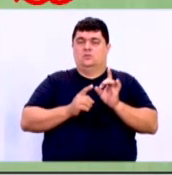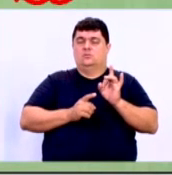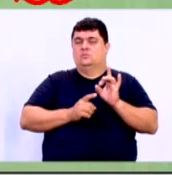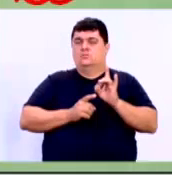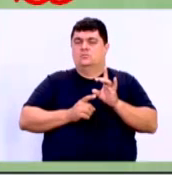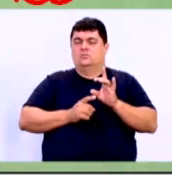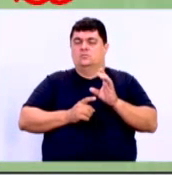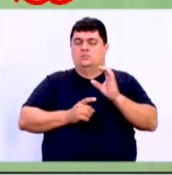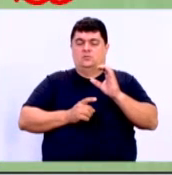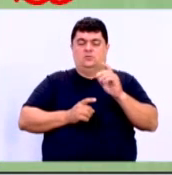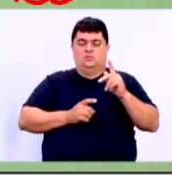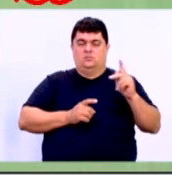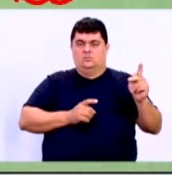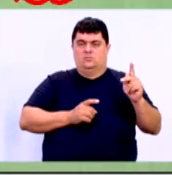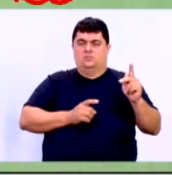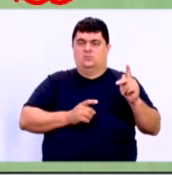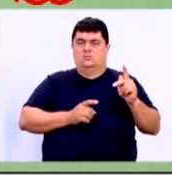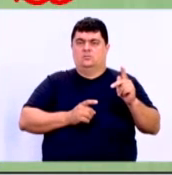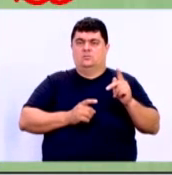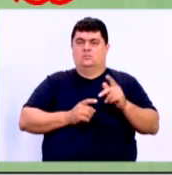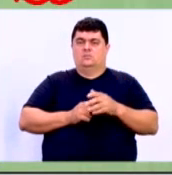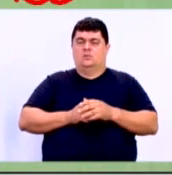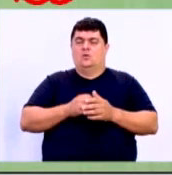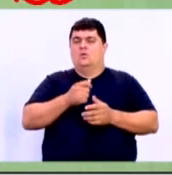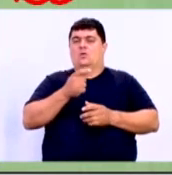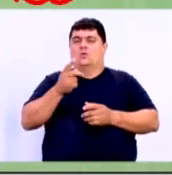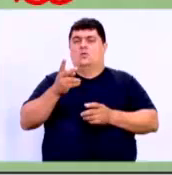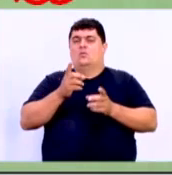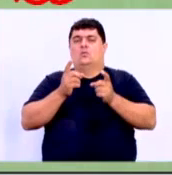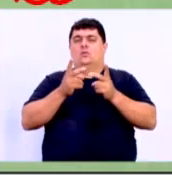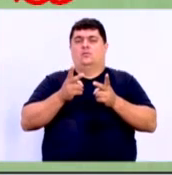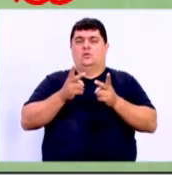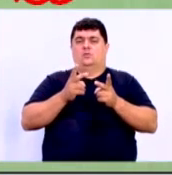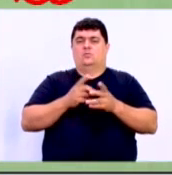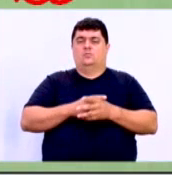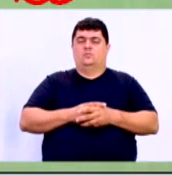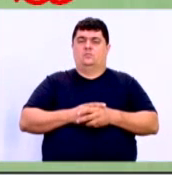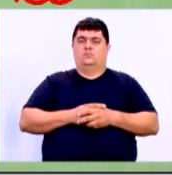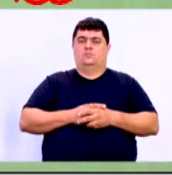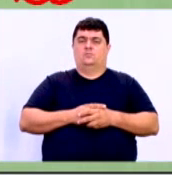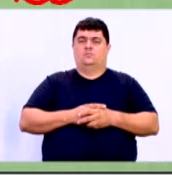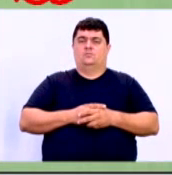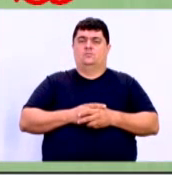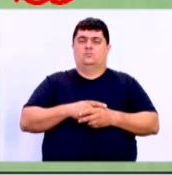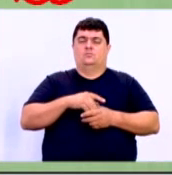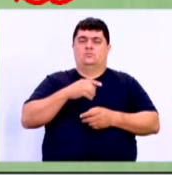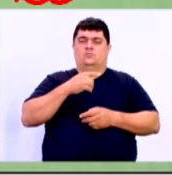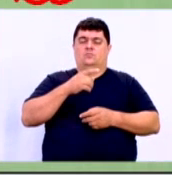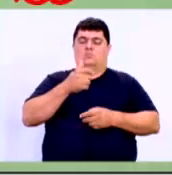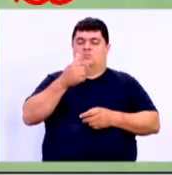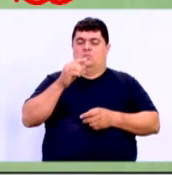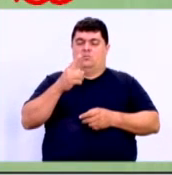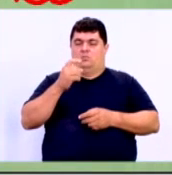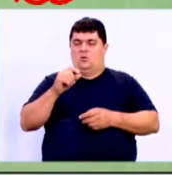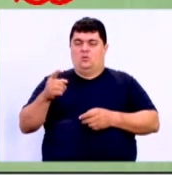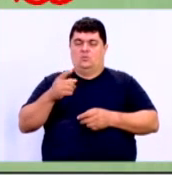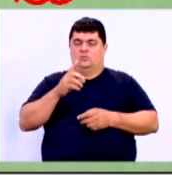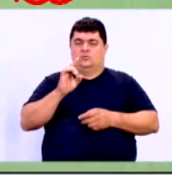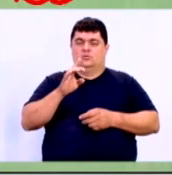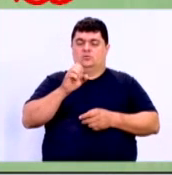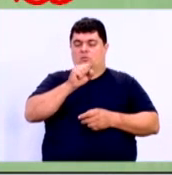aqui no CPP o quanto foi vendido. Então ele não vai entrar os 1.000, ele só vai entrar